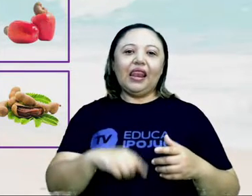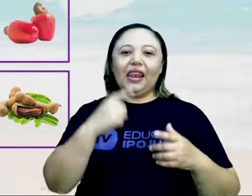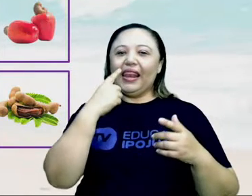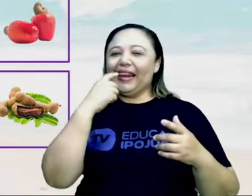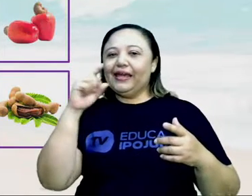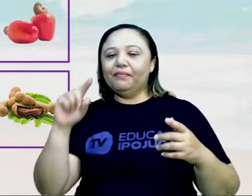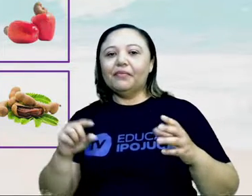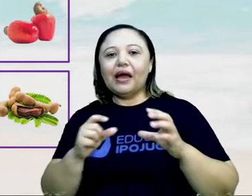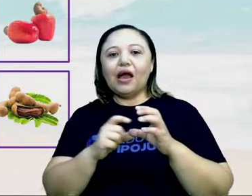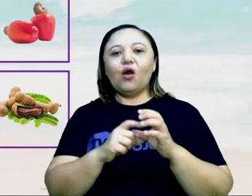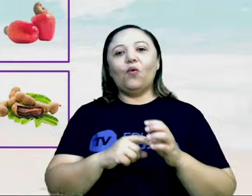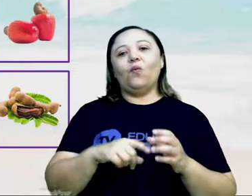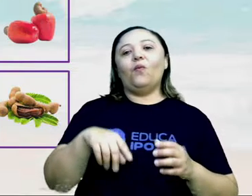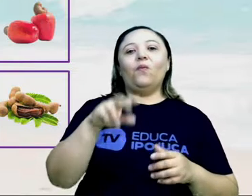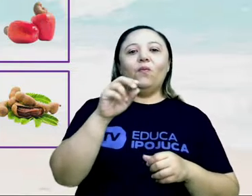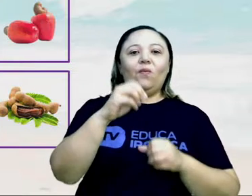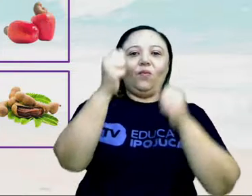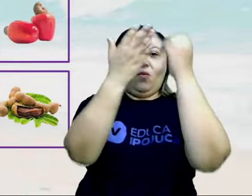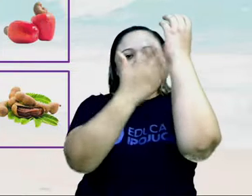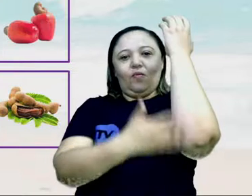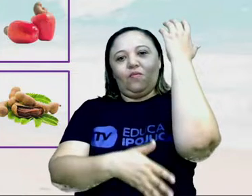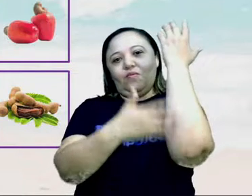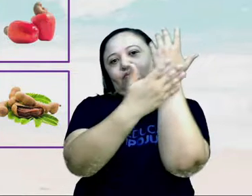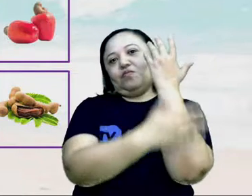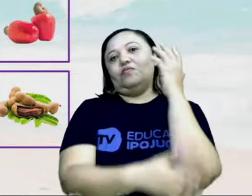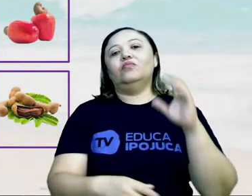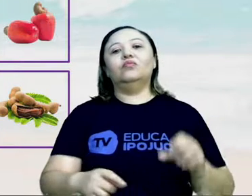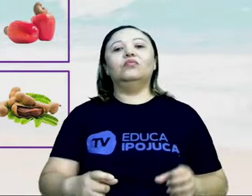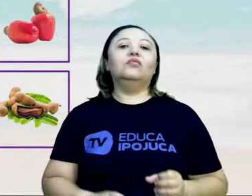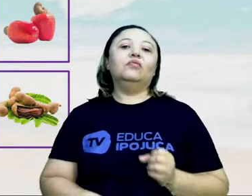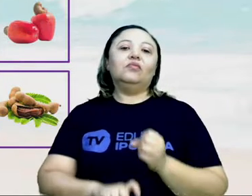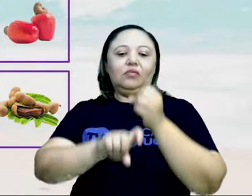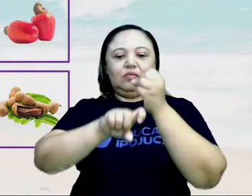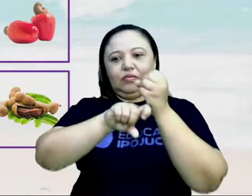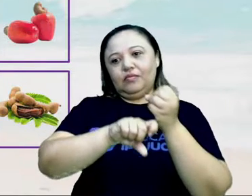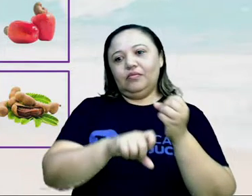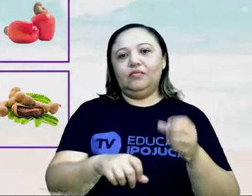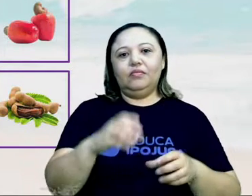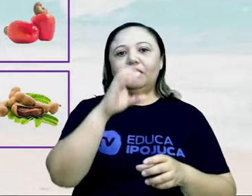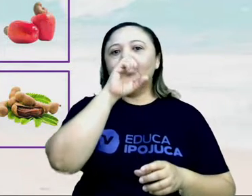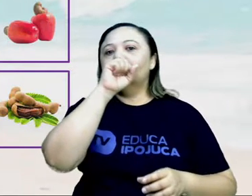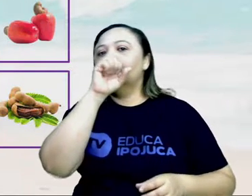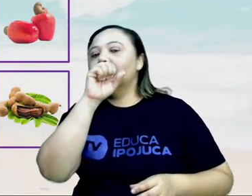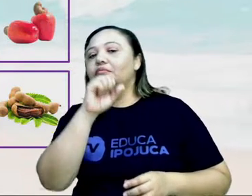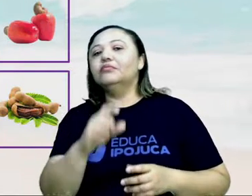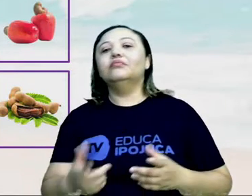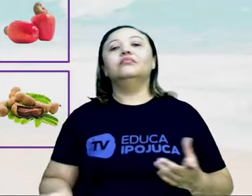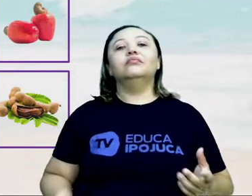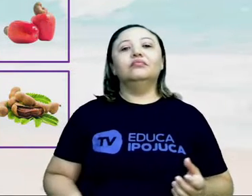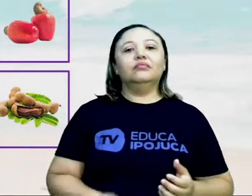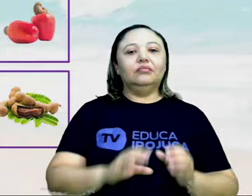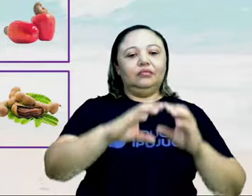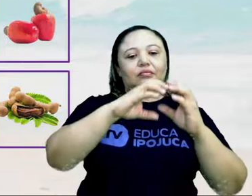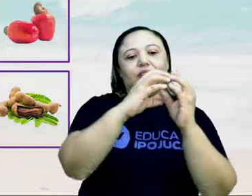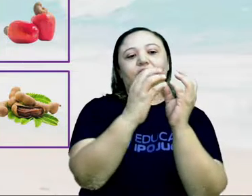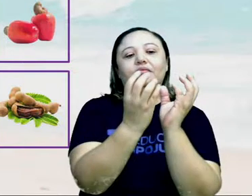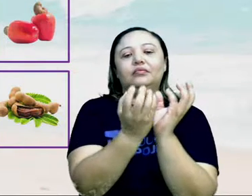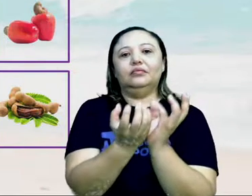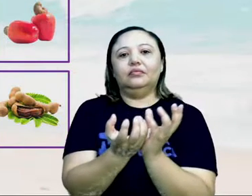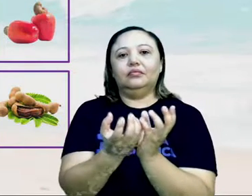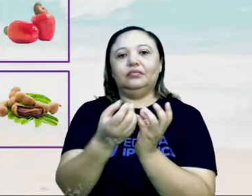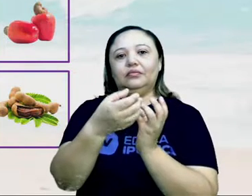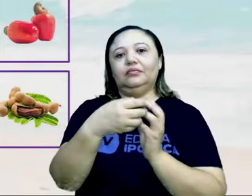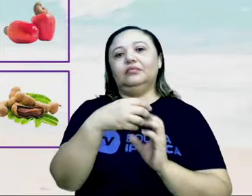limão, abacaxi, caju, laranja, tamarindo, enfim,